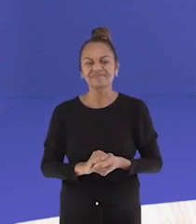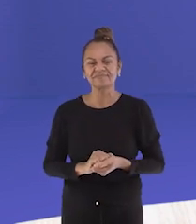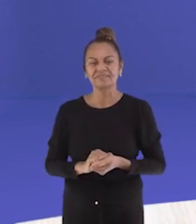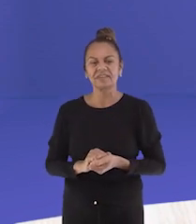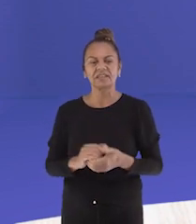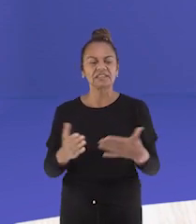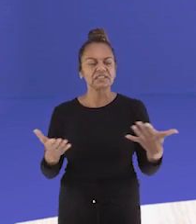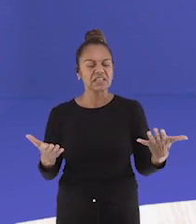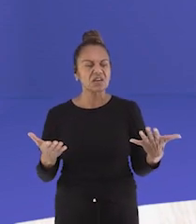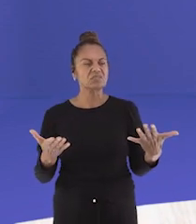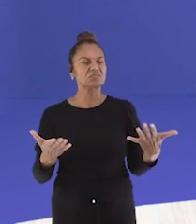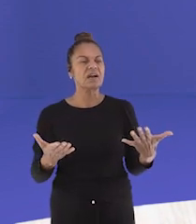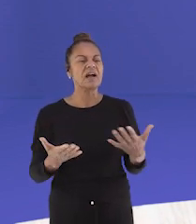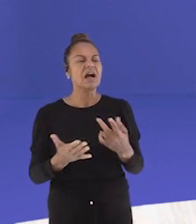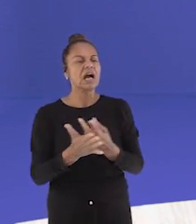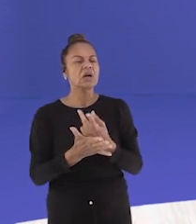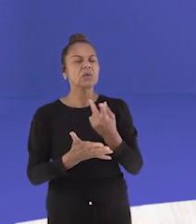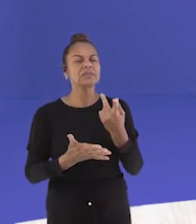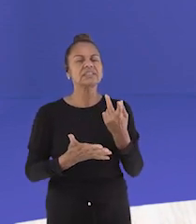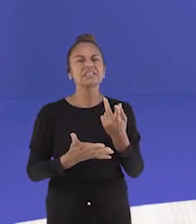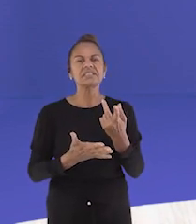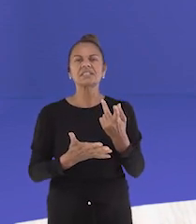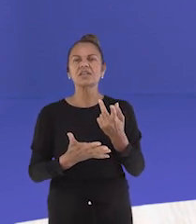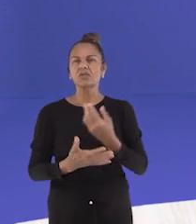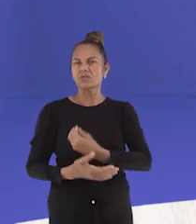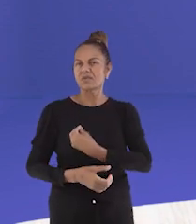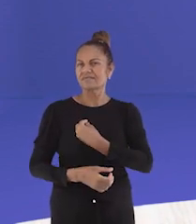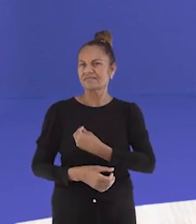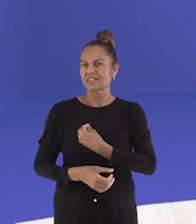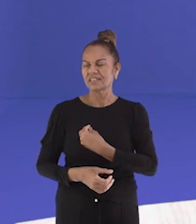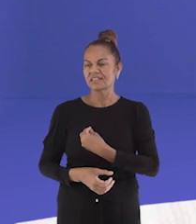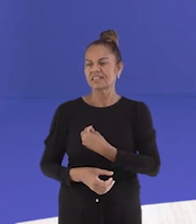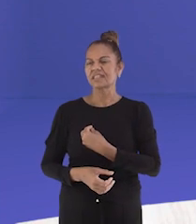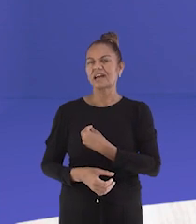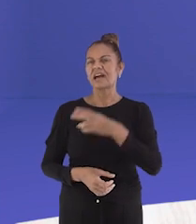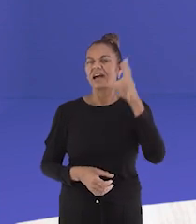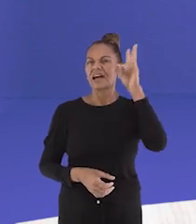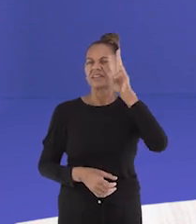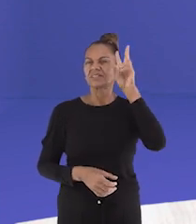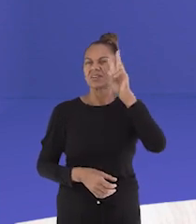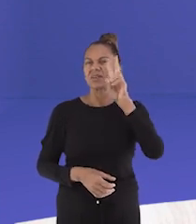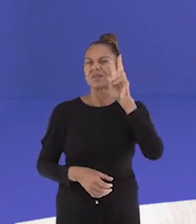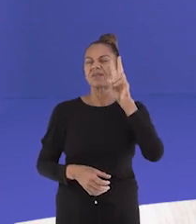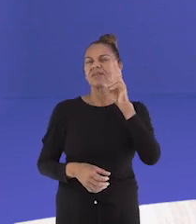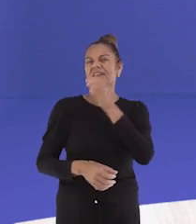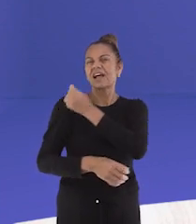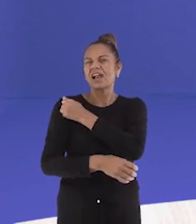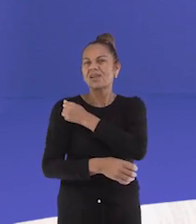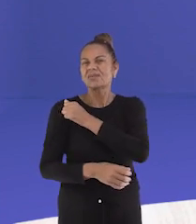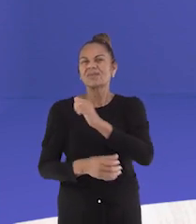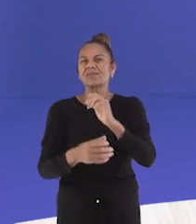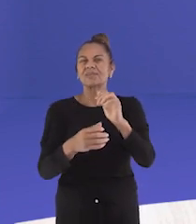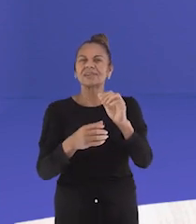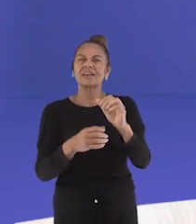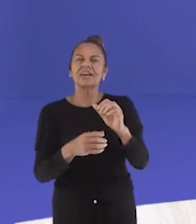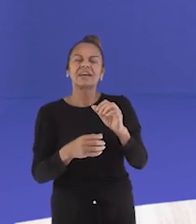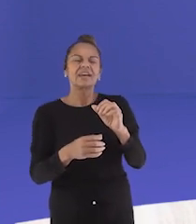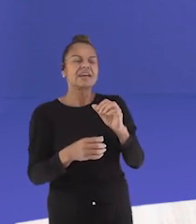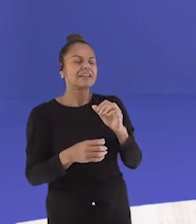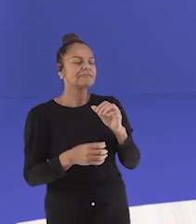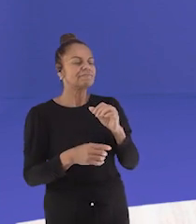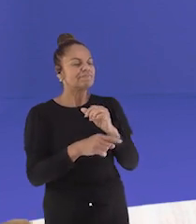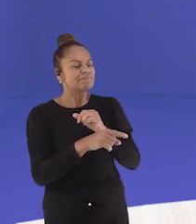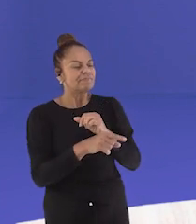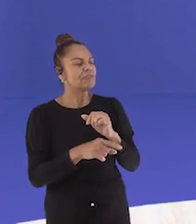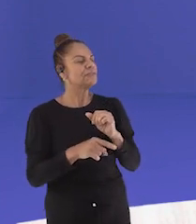a EJA, teve algo assim de vida, de história deles que te marcou, que não saiu da